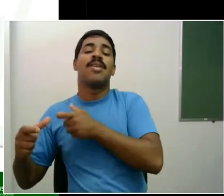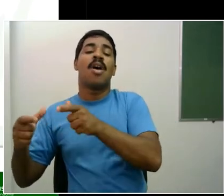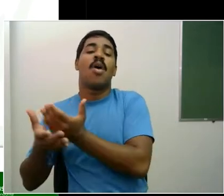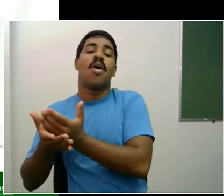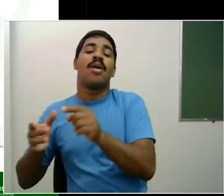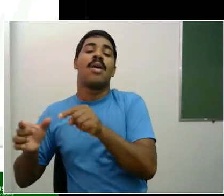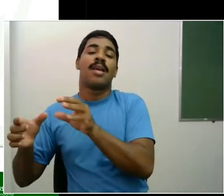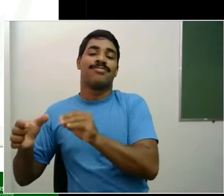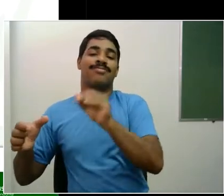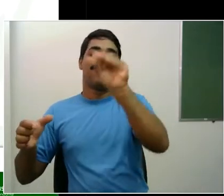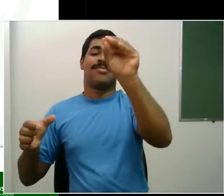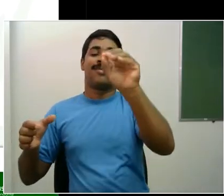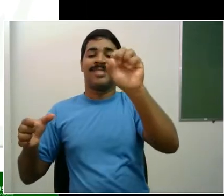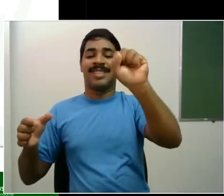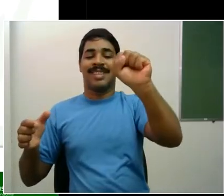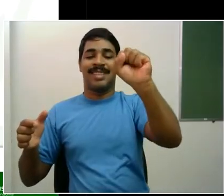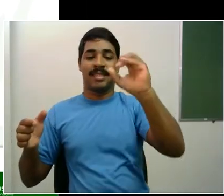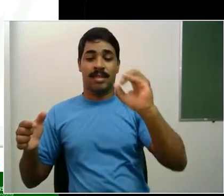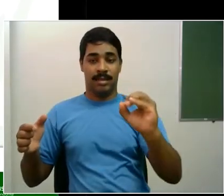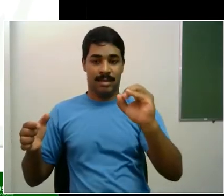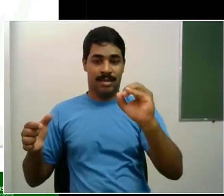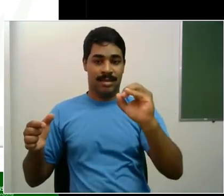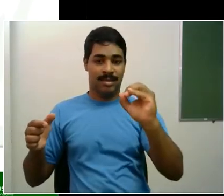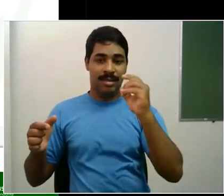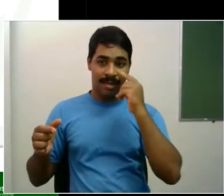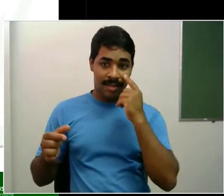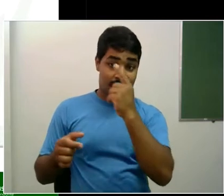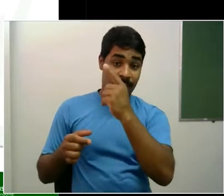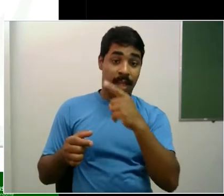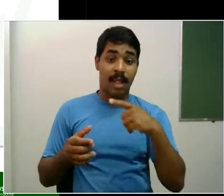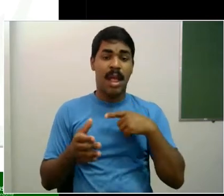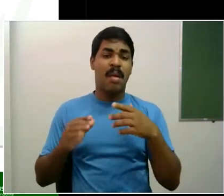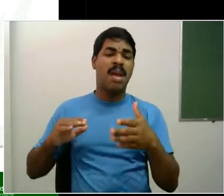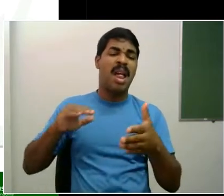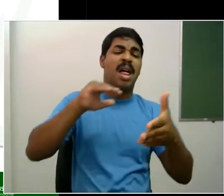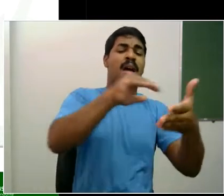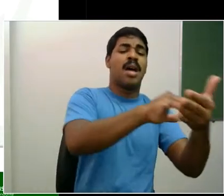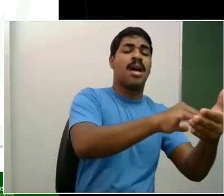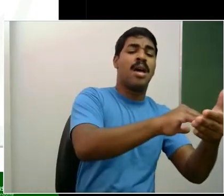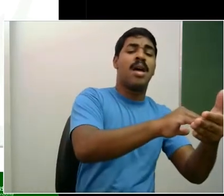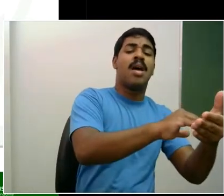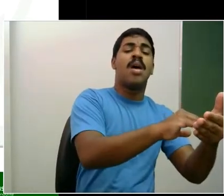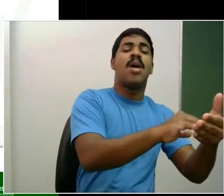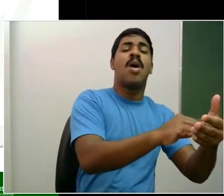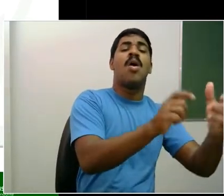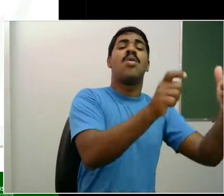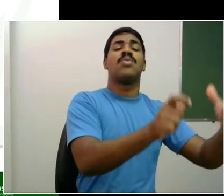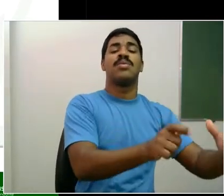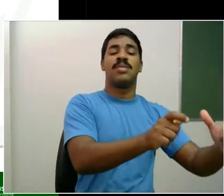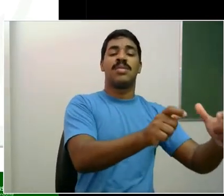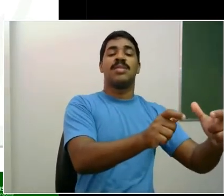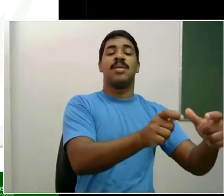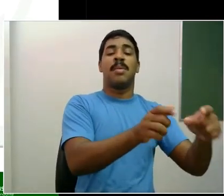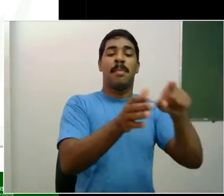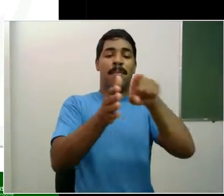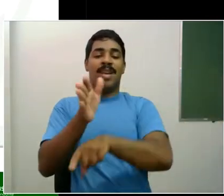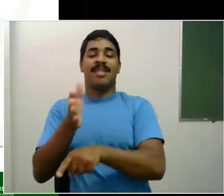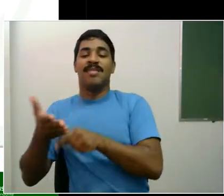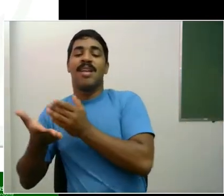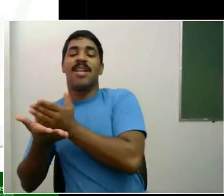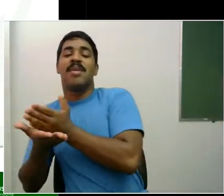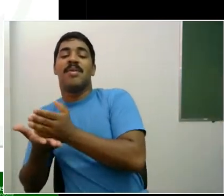a posição inicial, ou seja, o ponto onde ele se encontra atualmente menos a posição,